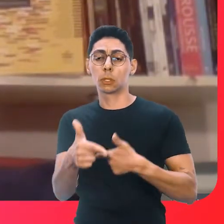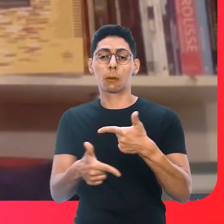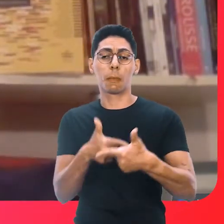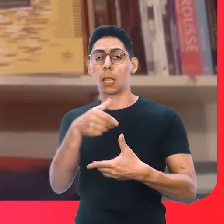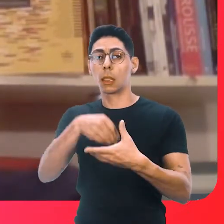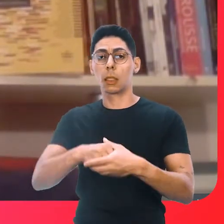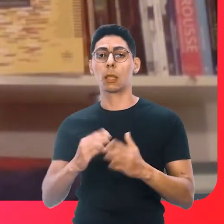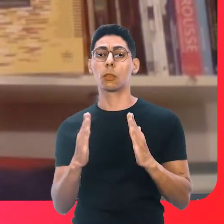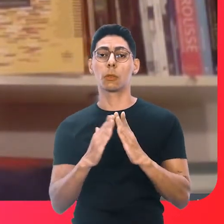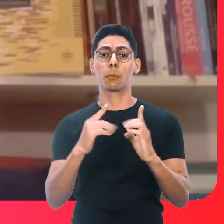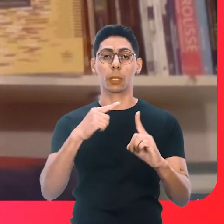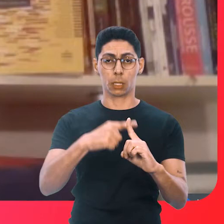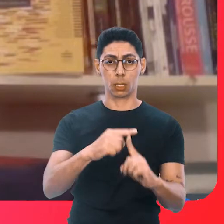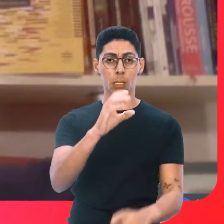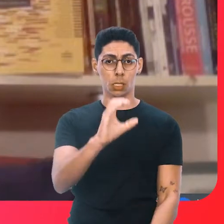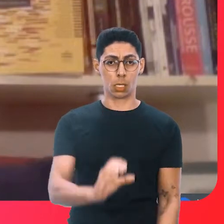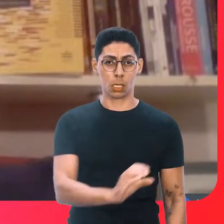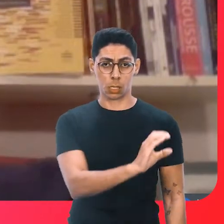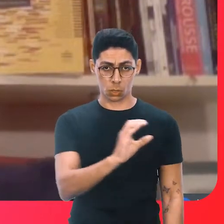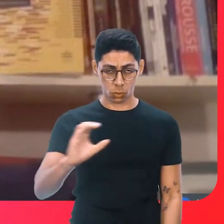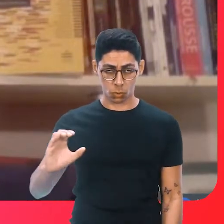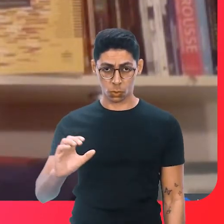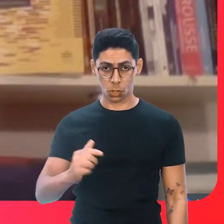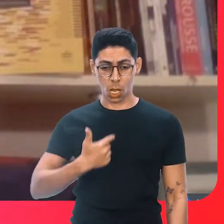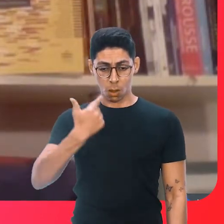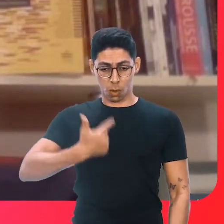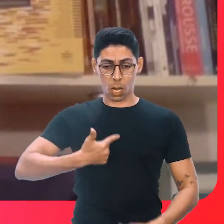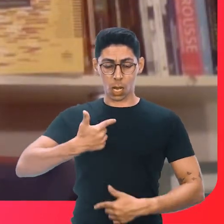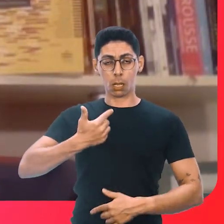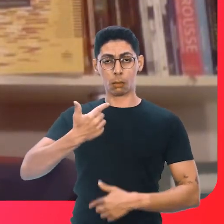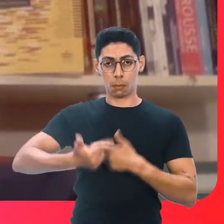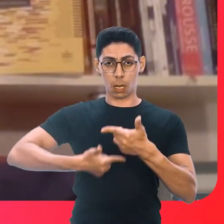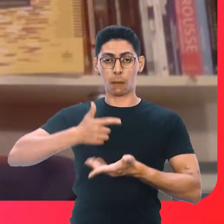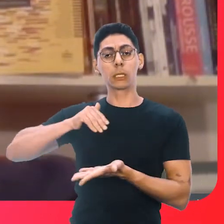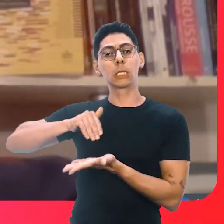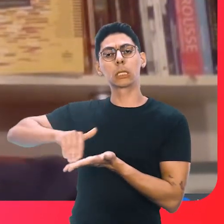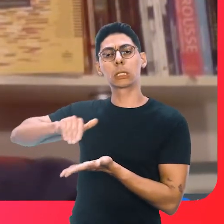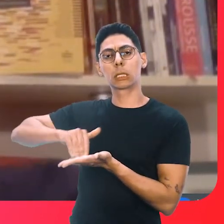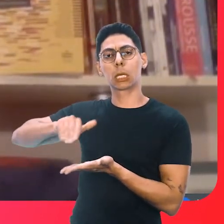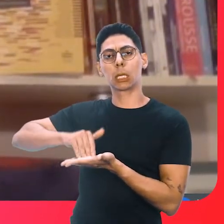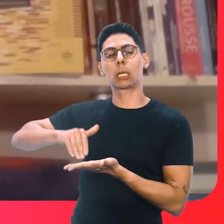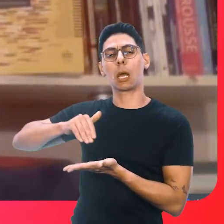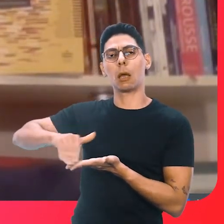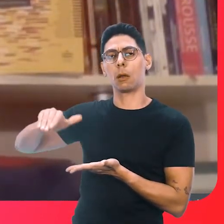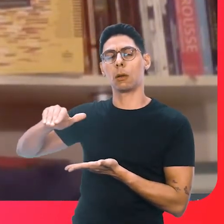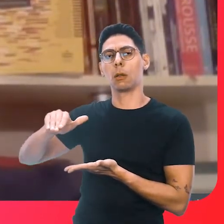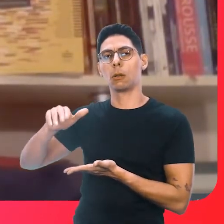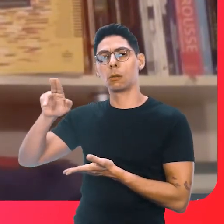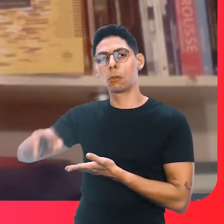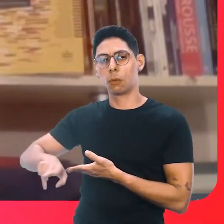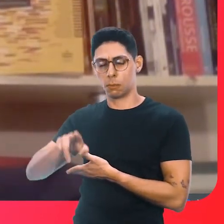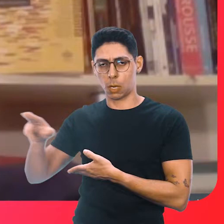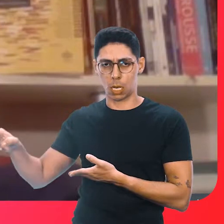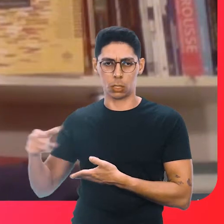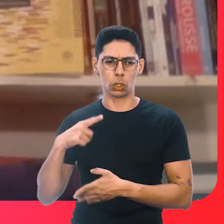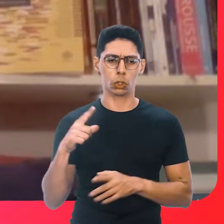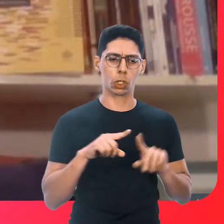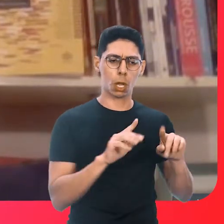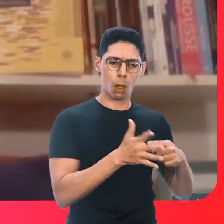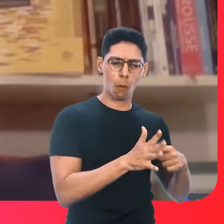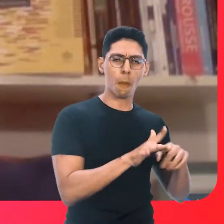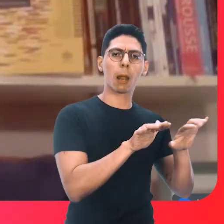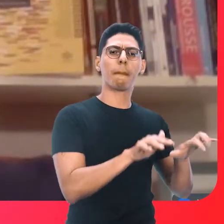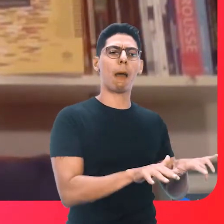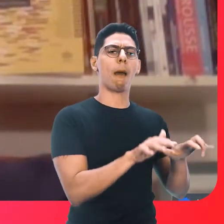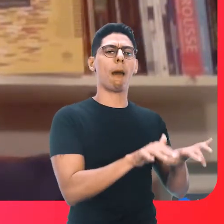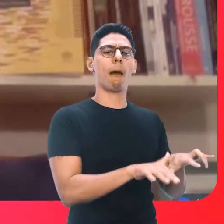Olha só, numa igreja católica, eu era secretário do padre. Eu, com uma máquina de escrever, né, que era o que se usava à